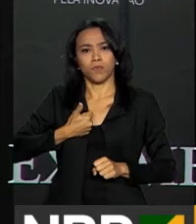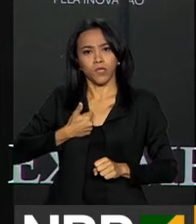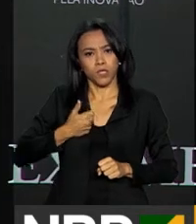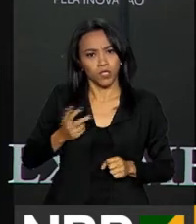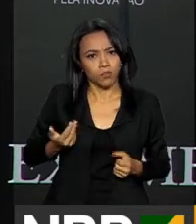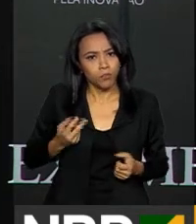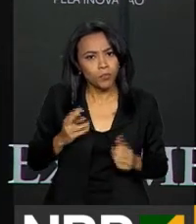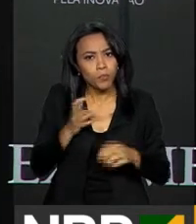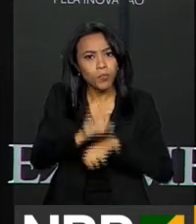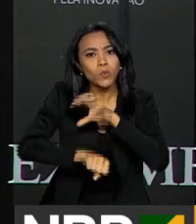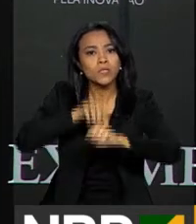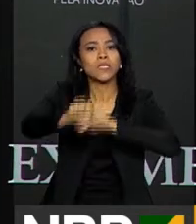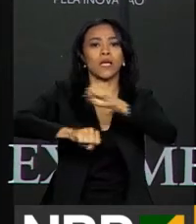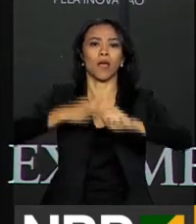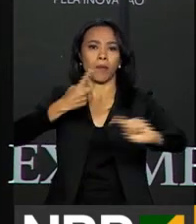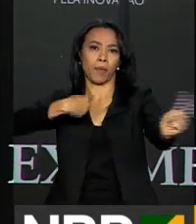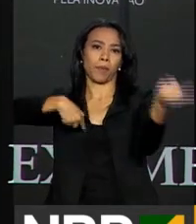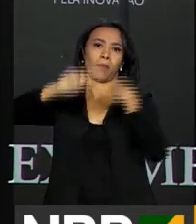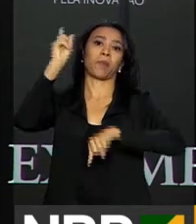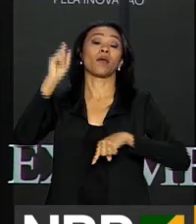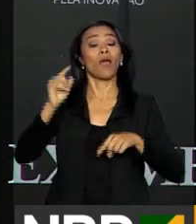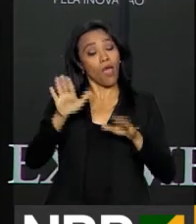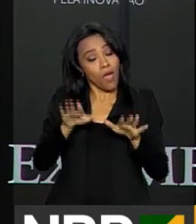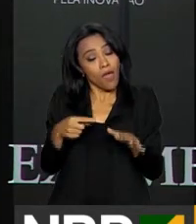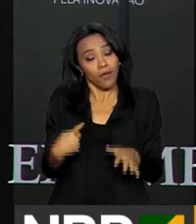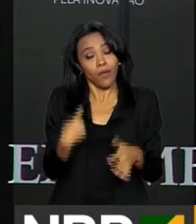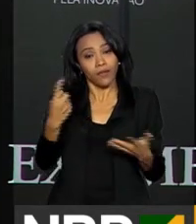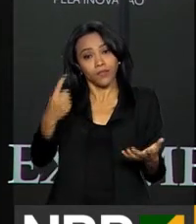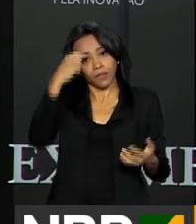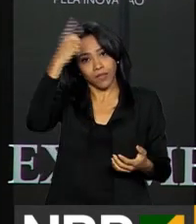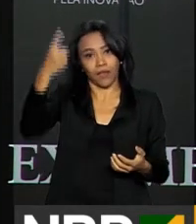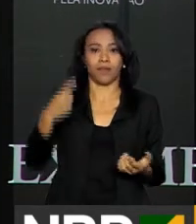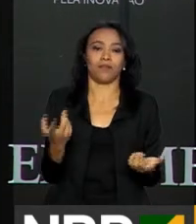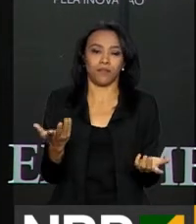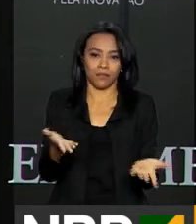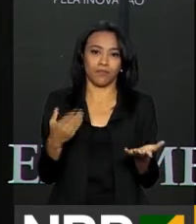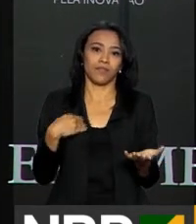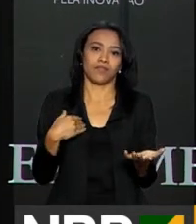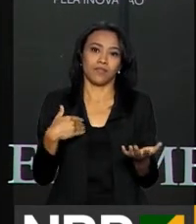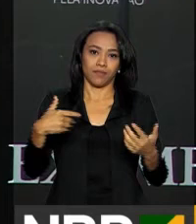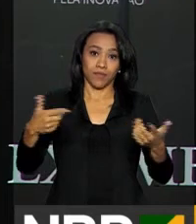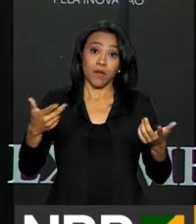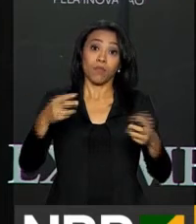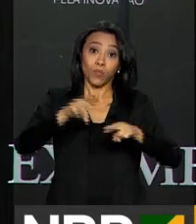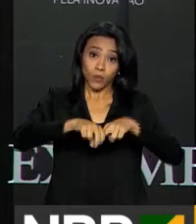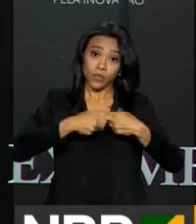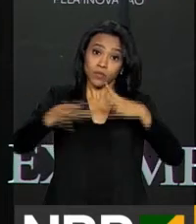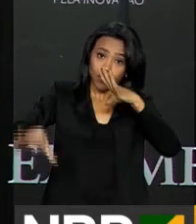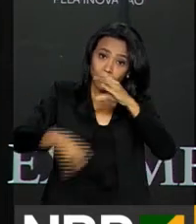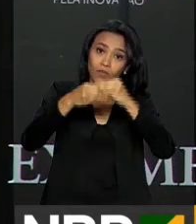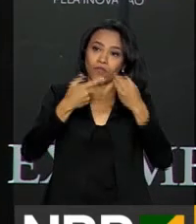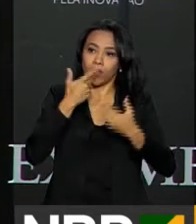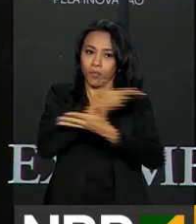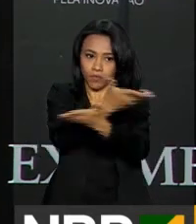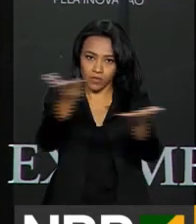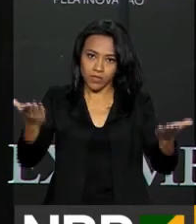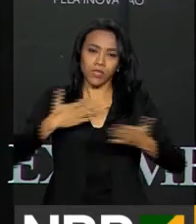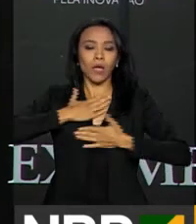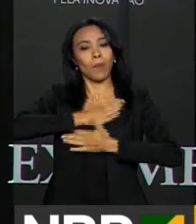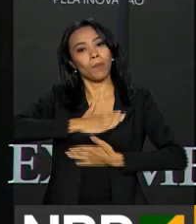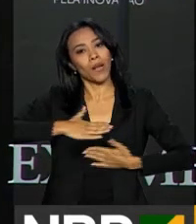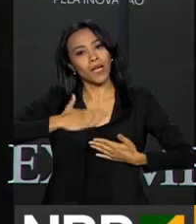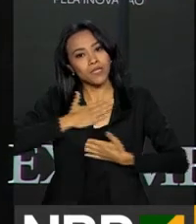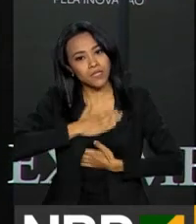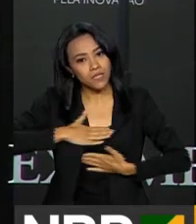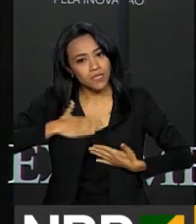uma prosperidade. E é isto que a inovação tecnológica faz. Por isto, eu reitero que é com prazer extraordinário que eu venho pela